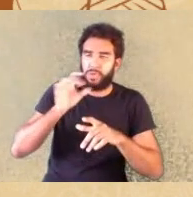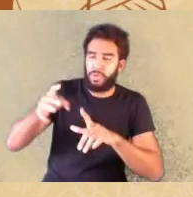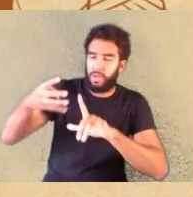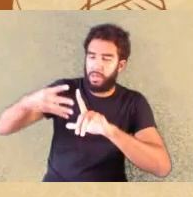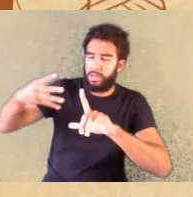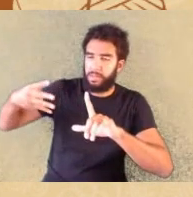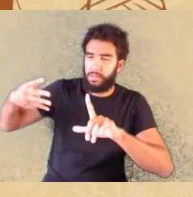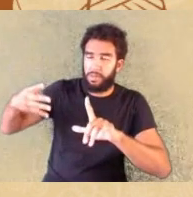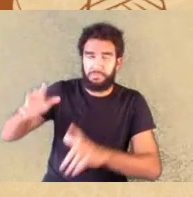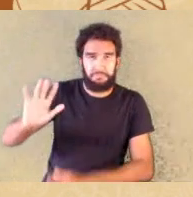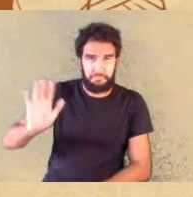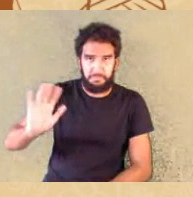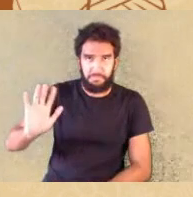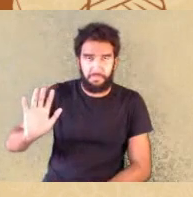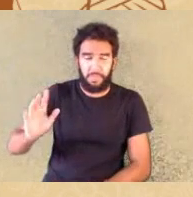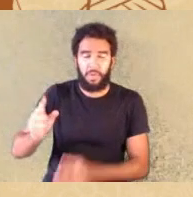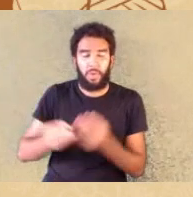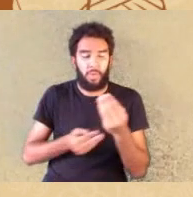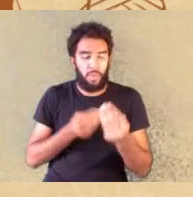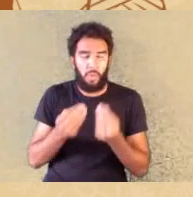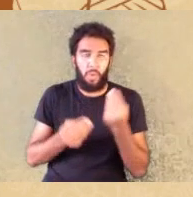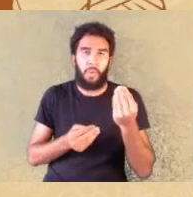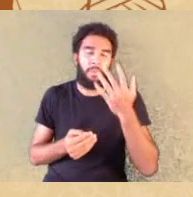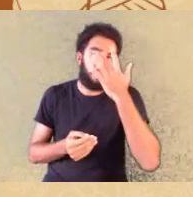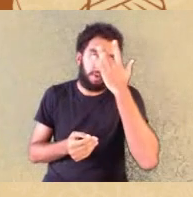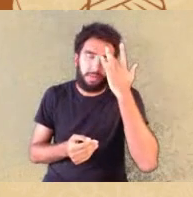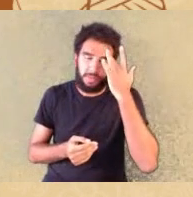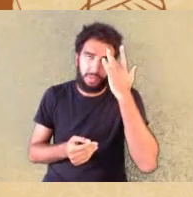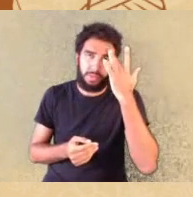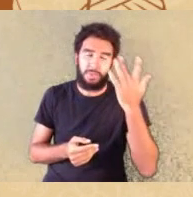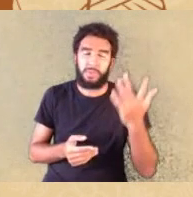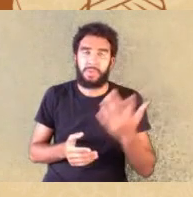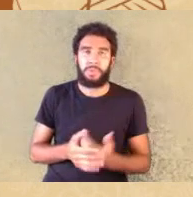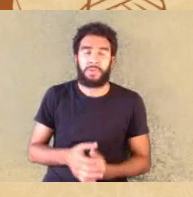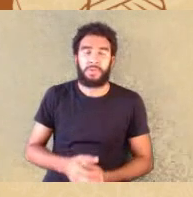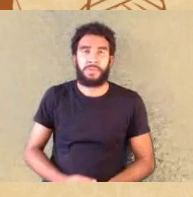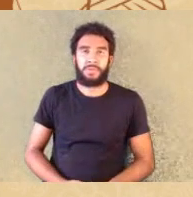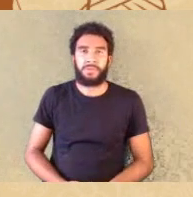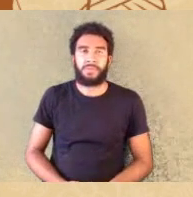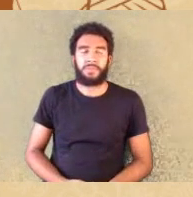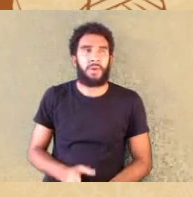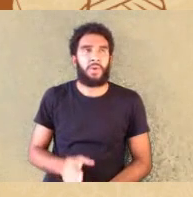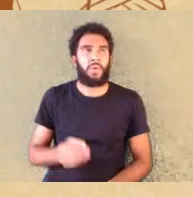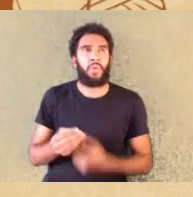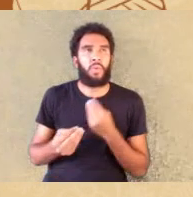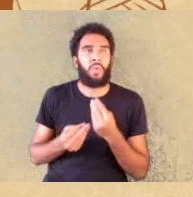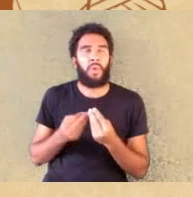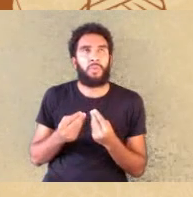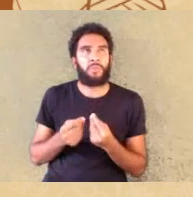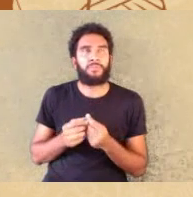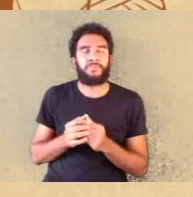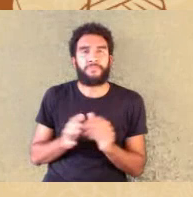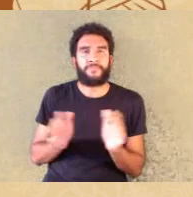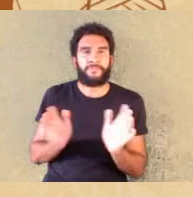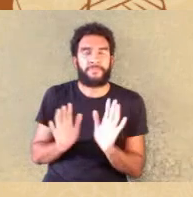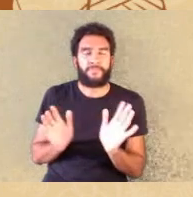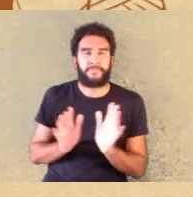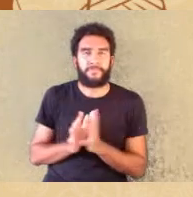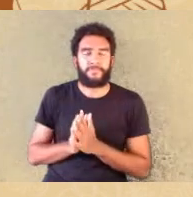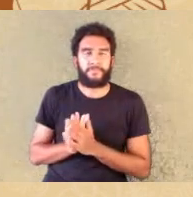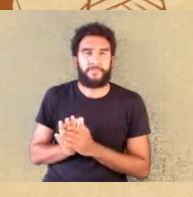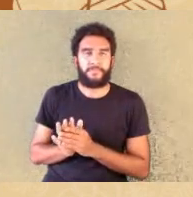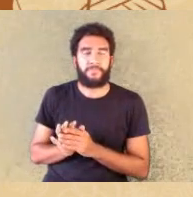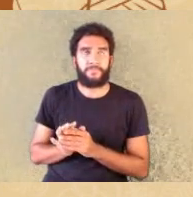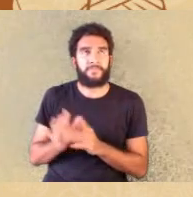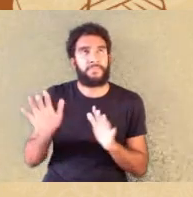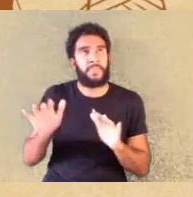como se as pessoas, tanto como se as pessoas que, pessoas